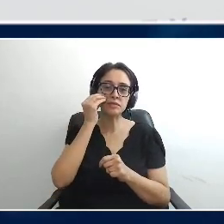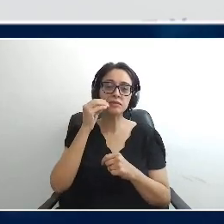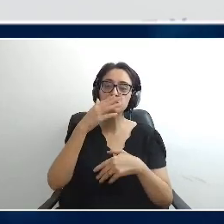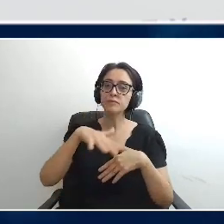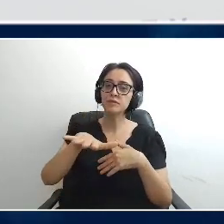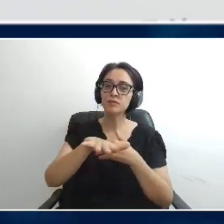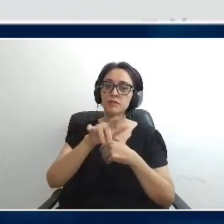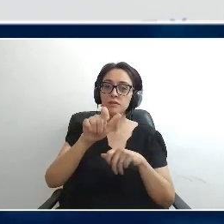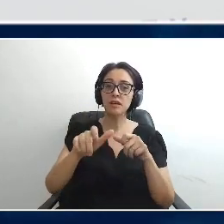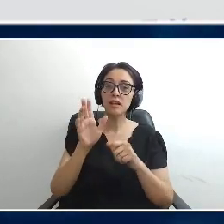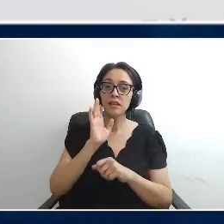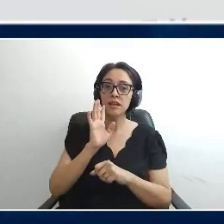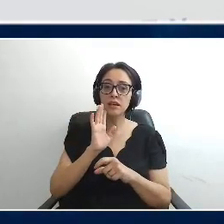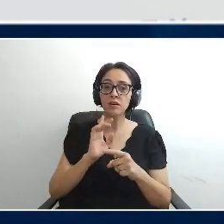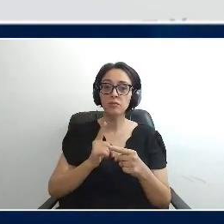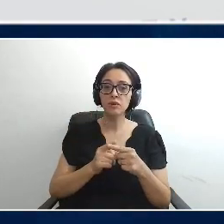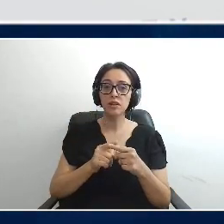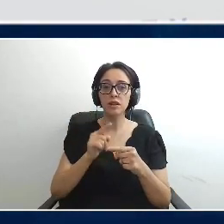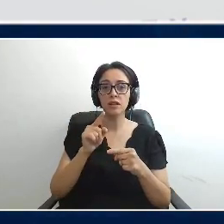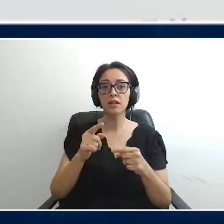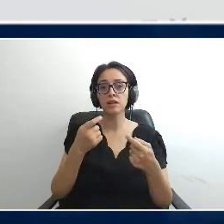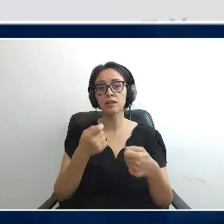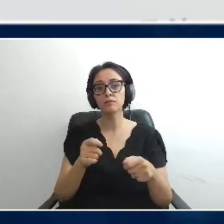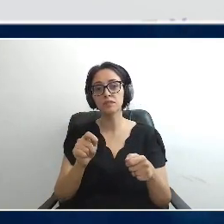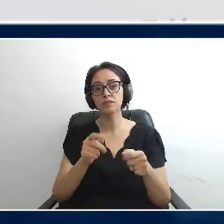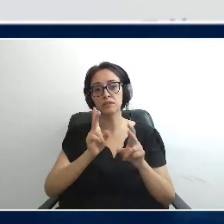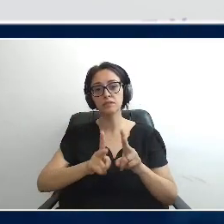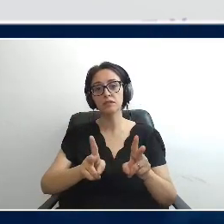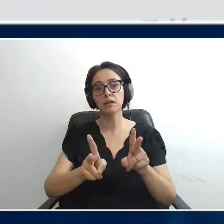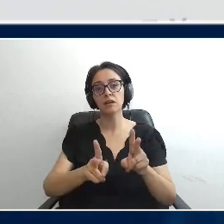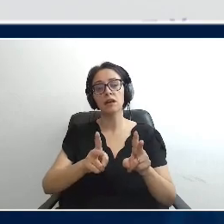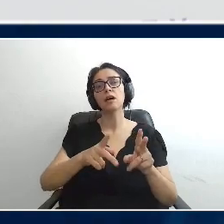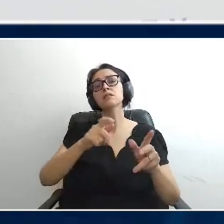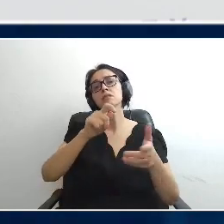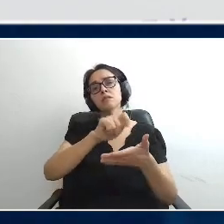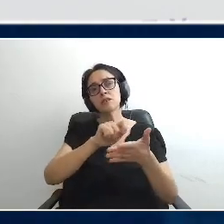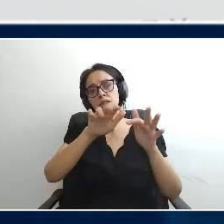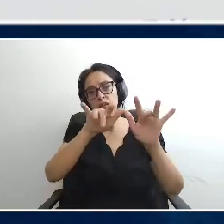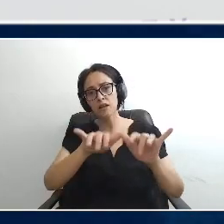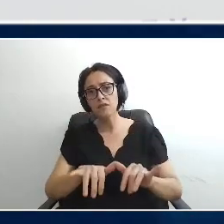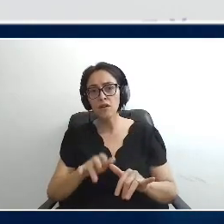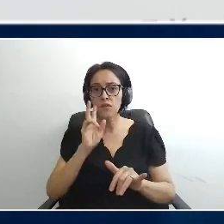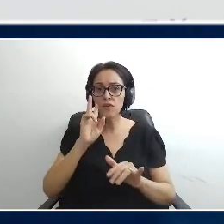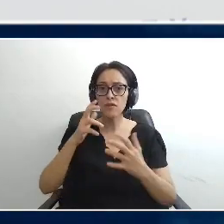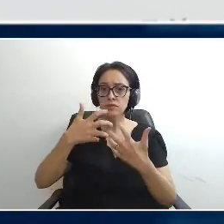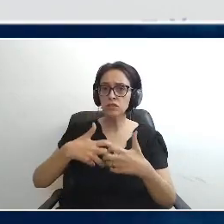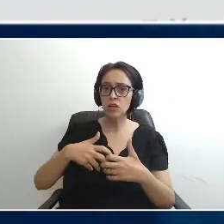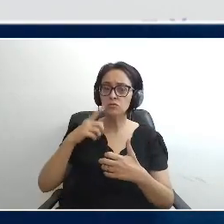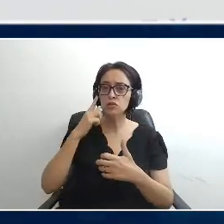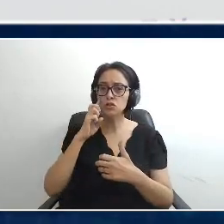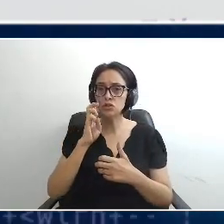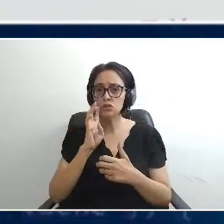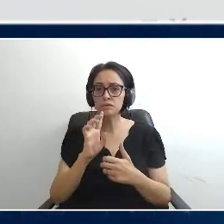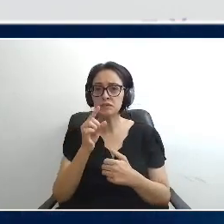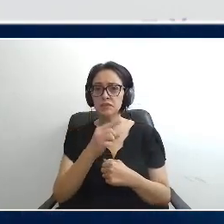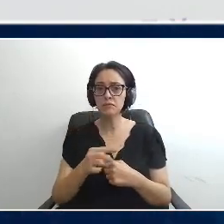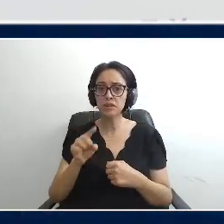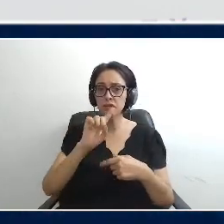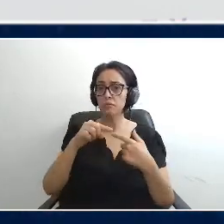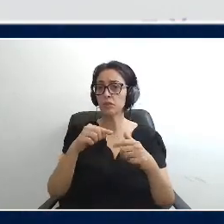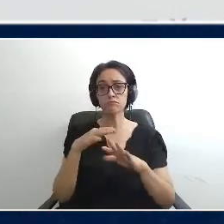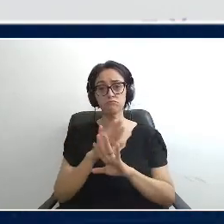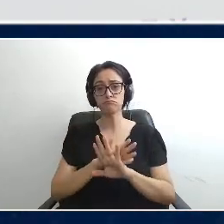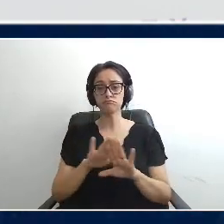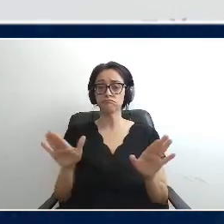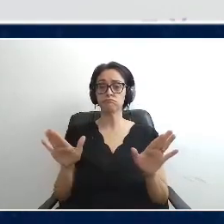é bacana, porque tipo, você não vai ter que manter aquilo. Você escreveu, viu funcionar, viu por alguns dias, uma semana funcionar e depois morreu.